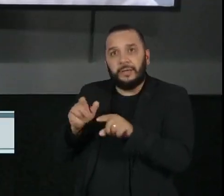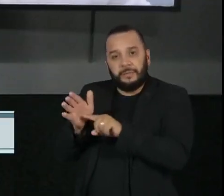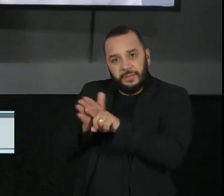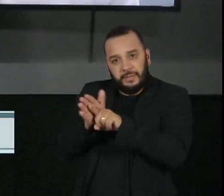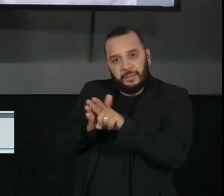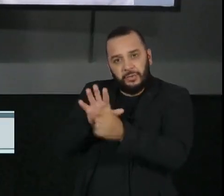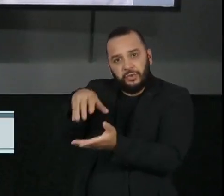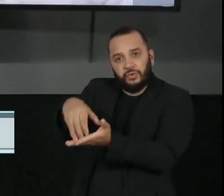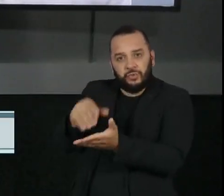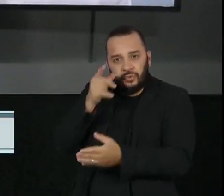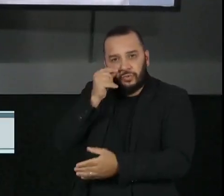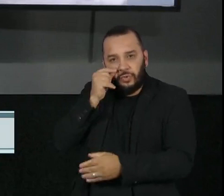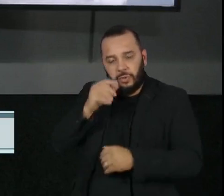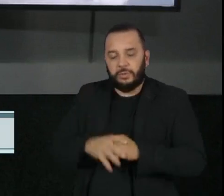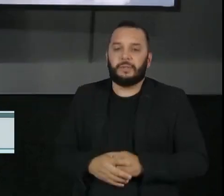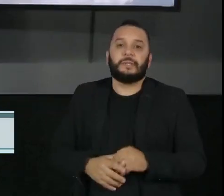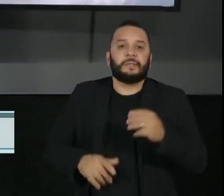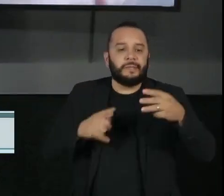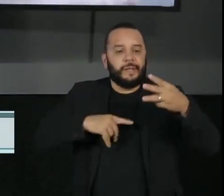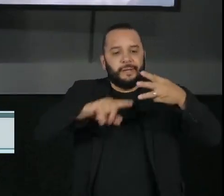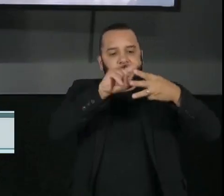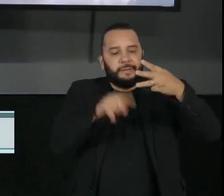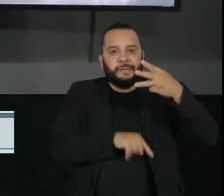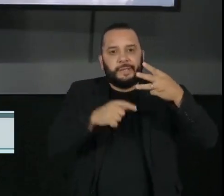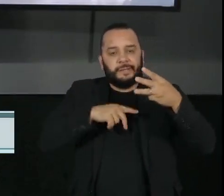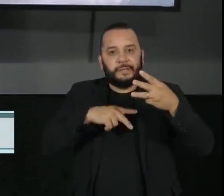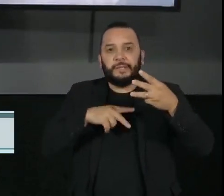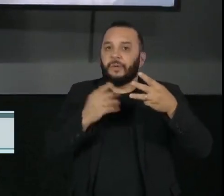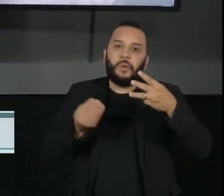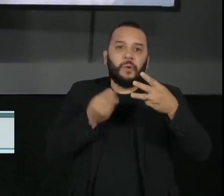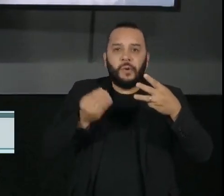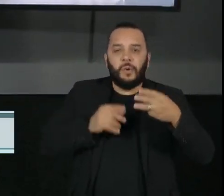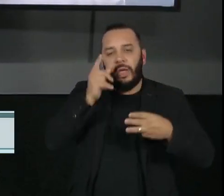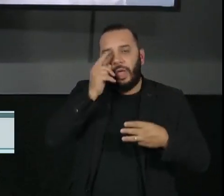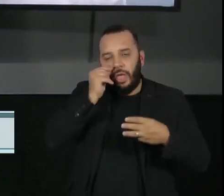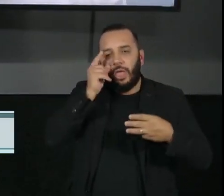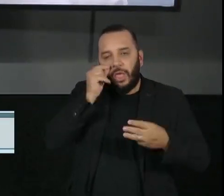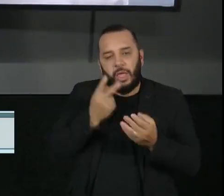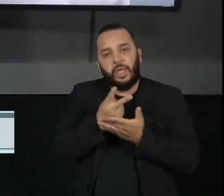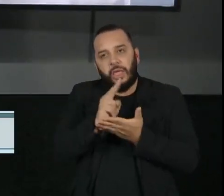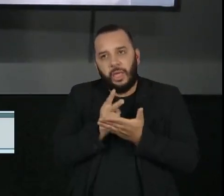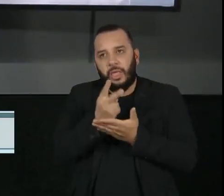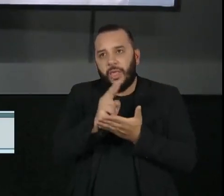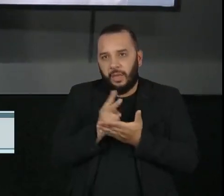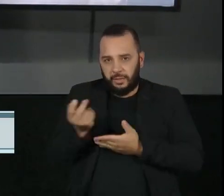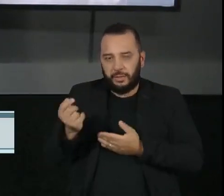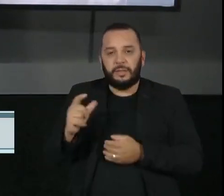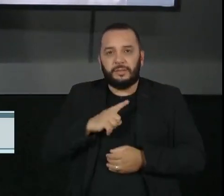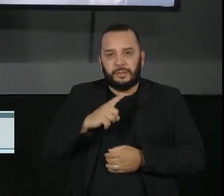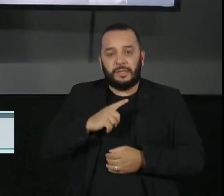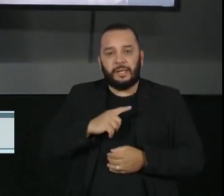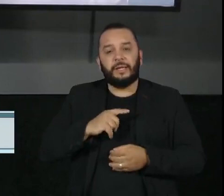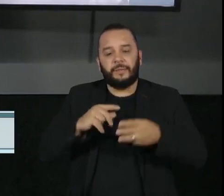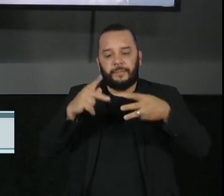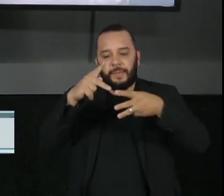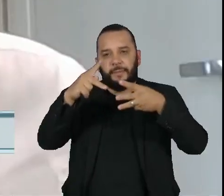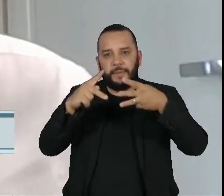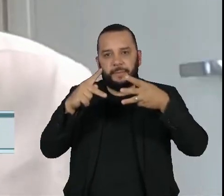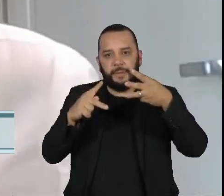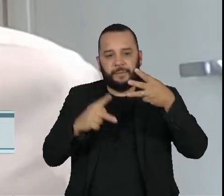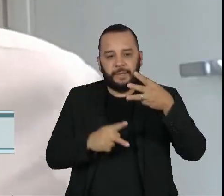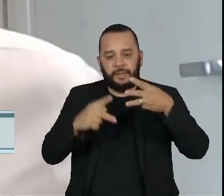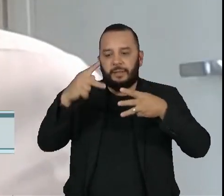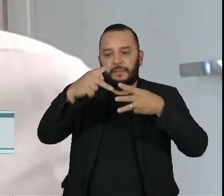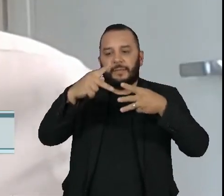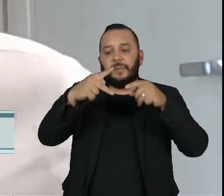Existem três grandes definidores de como a insônia se manifesta nas pessoas, tá? A gente chama dos três P's da insônia. O primeiro P são os